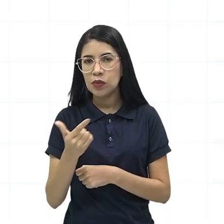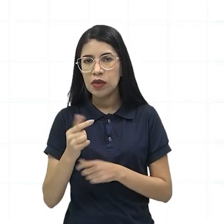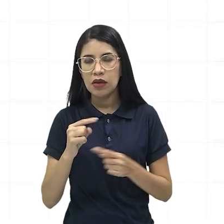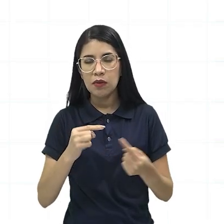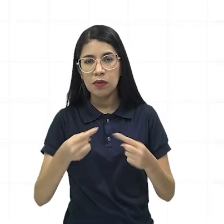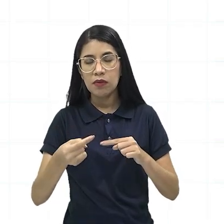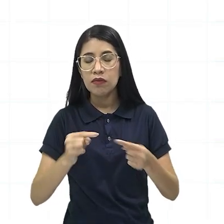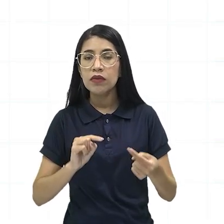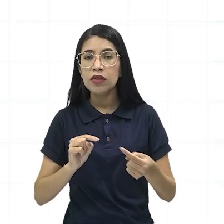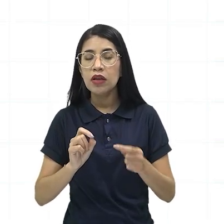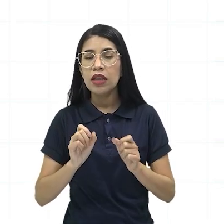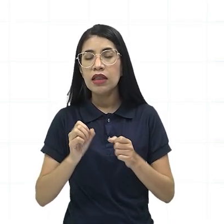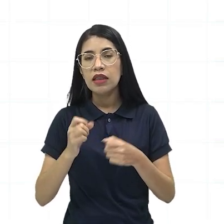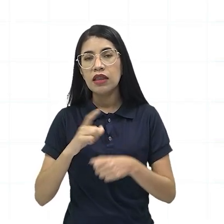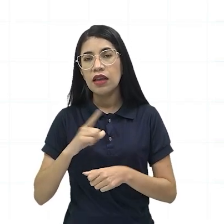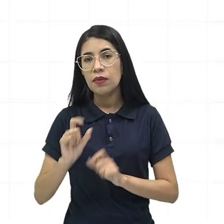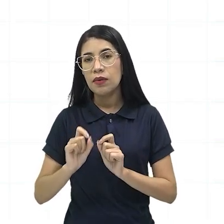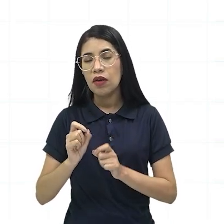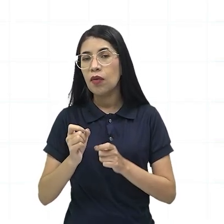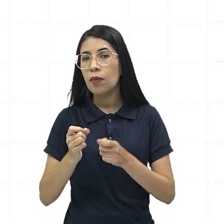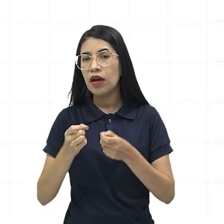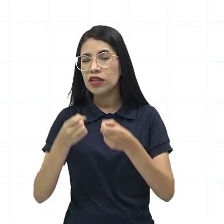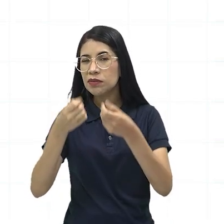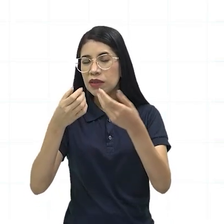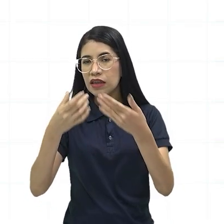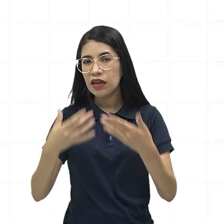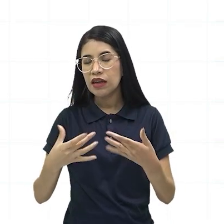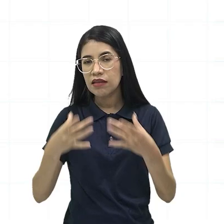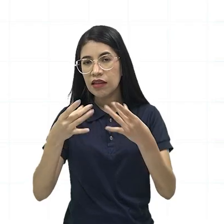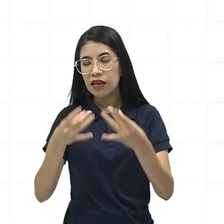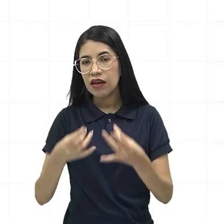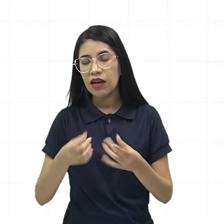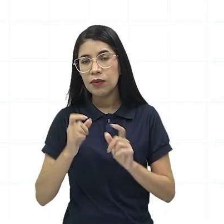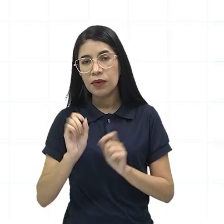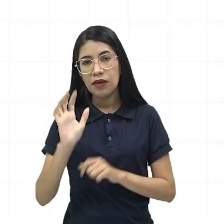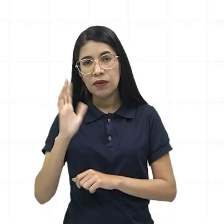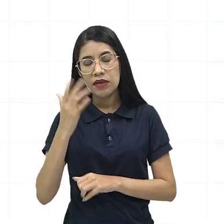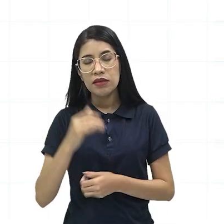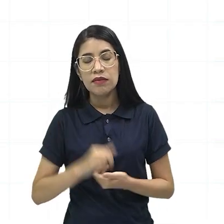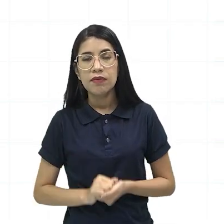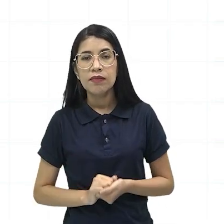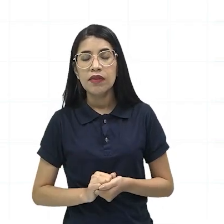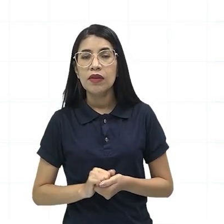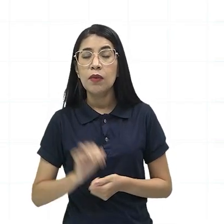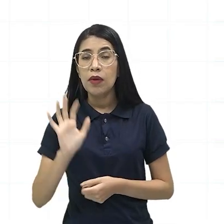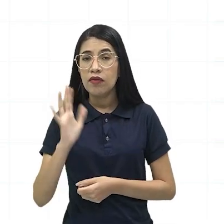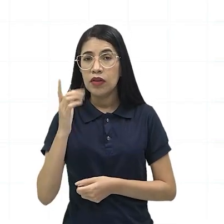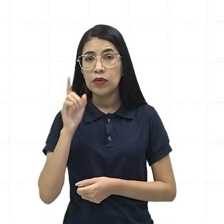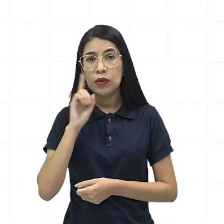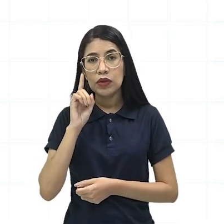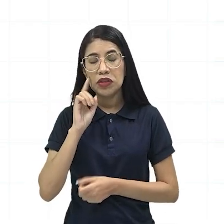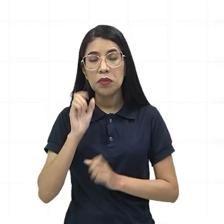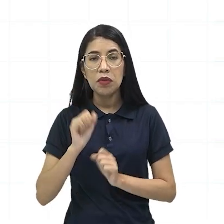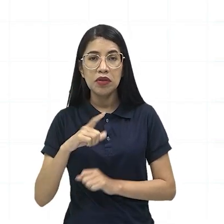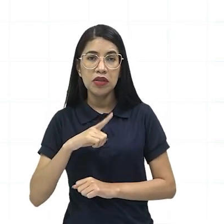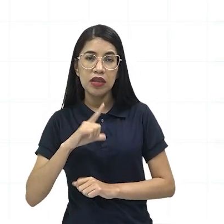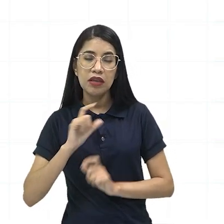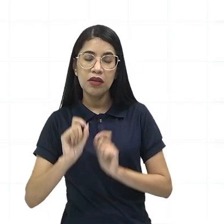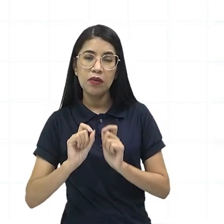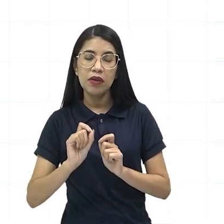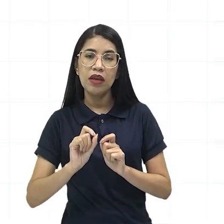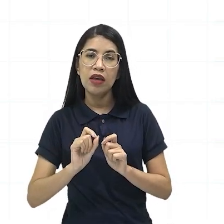Você tem o relato de algo que aconteceu. Temos aí então o evento cotidiano que pode ou não envolver